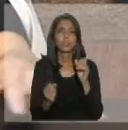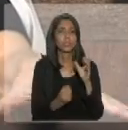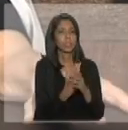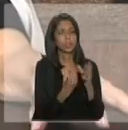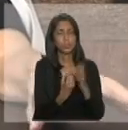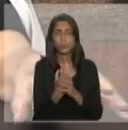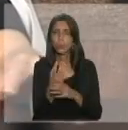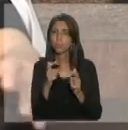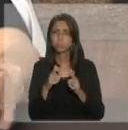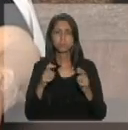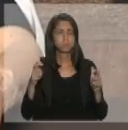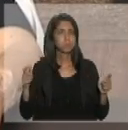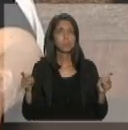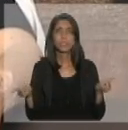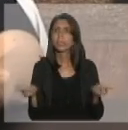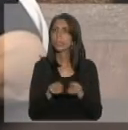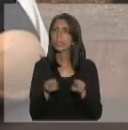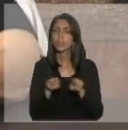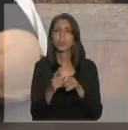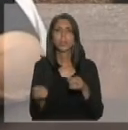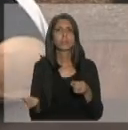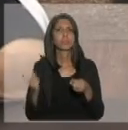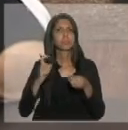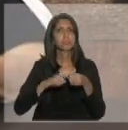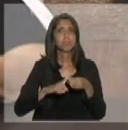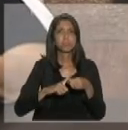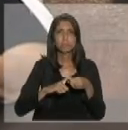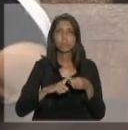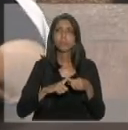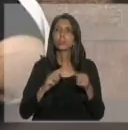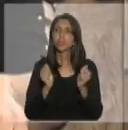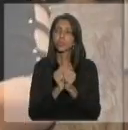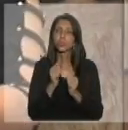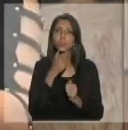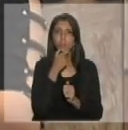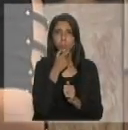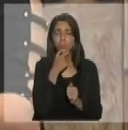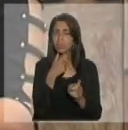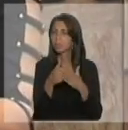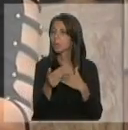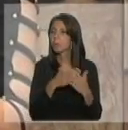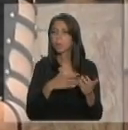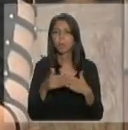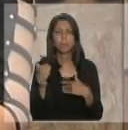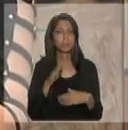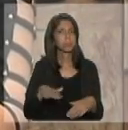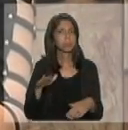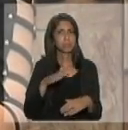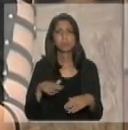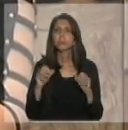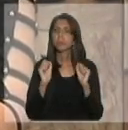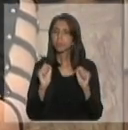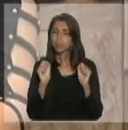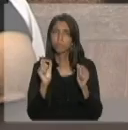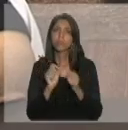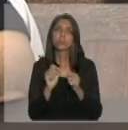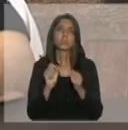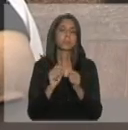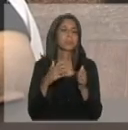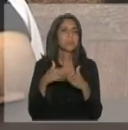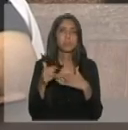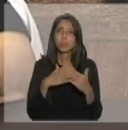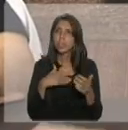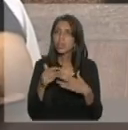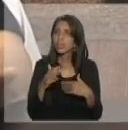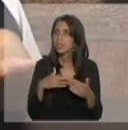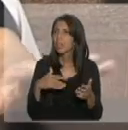foram crescendo e foram se filiando à Royal Academy diretamente com Londres. E qualquer criança podia fazer parte desse processo? Qualquer criança de qualquer